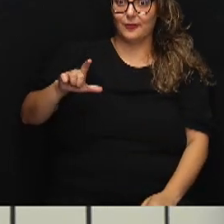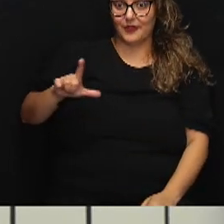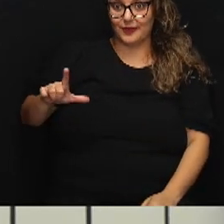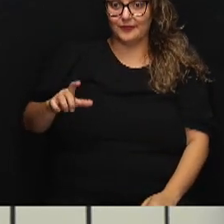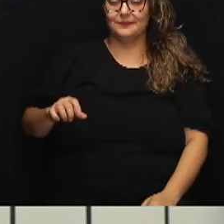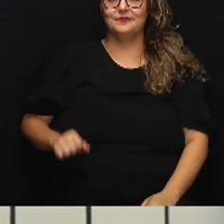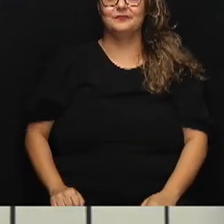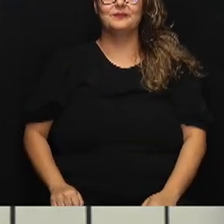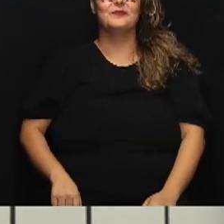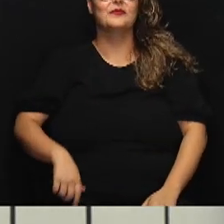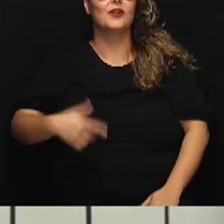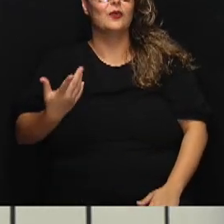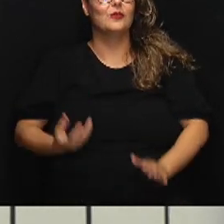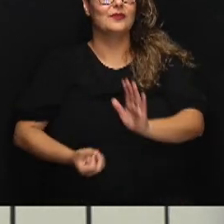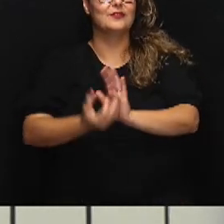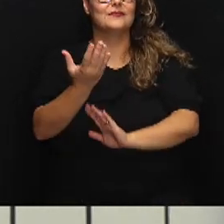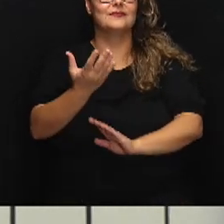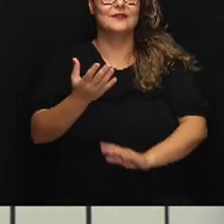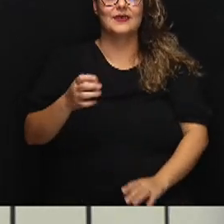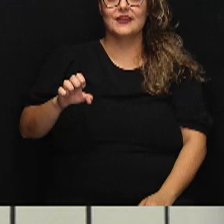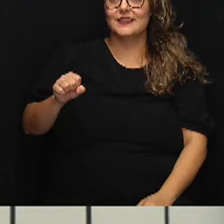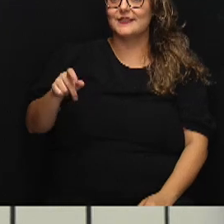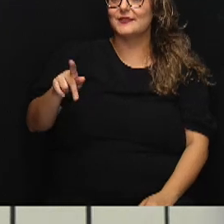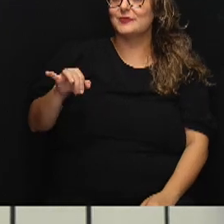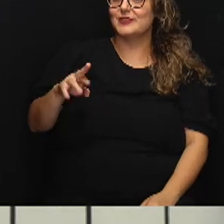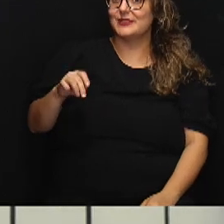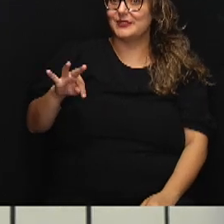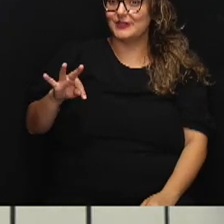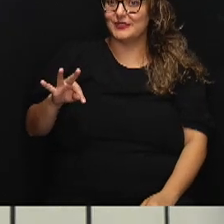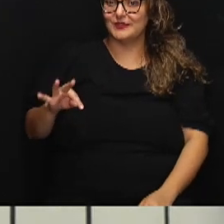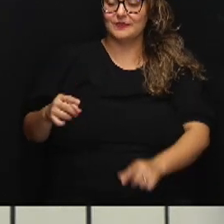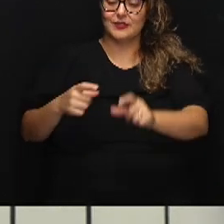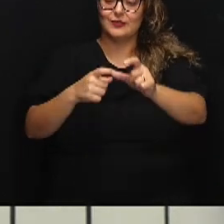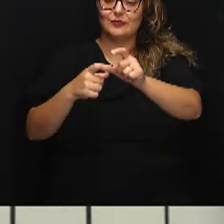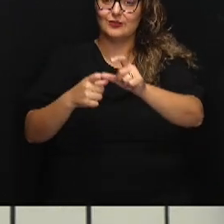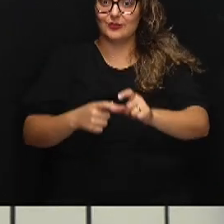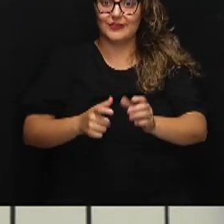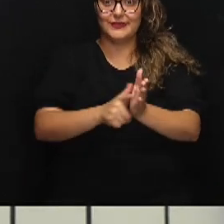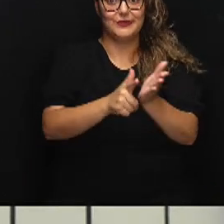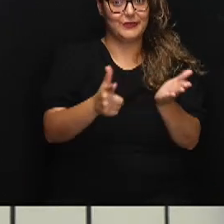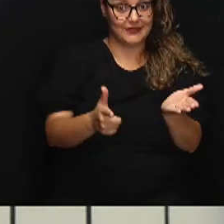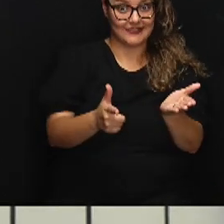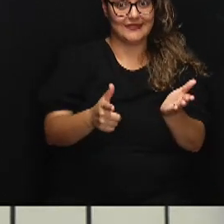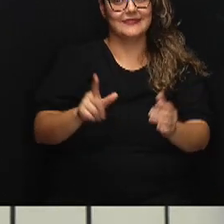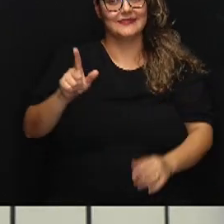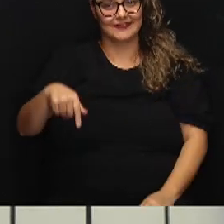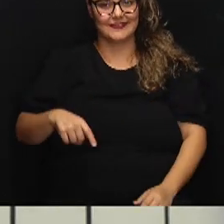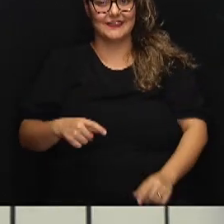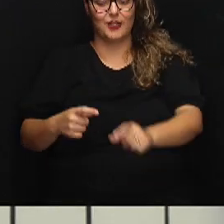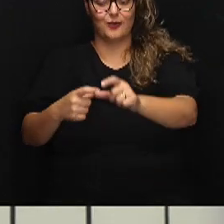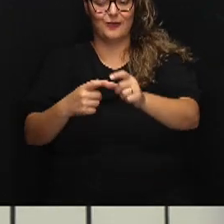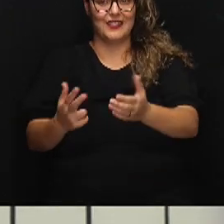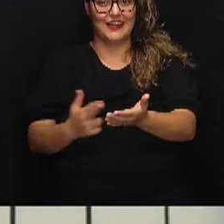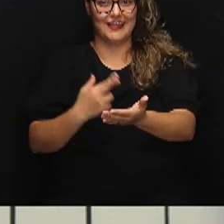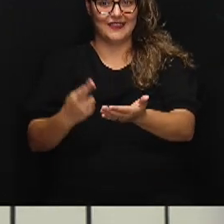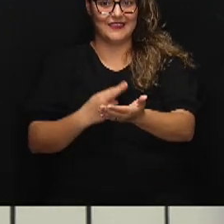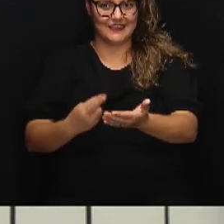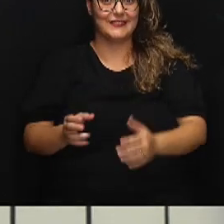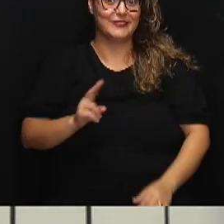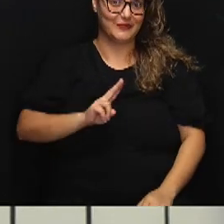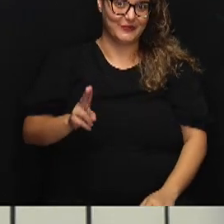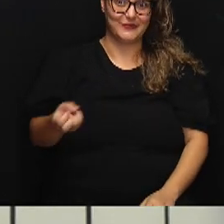criador do icônico Spirit, que saiu das tirinhas de jornais, se tornou um HQ e ganhou o mundo.